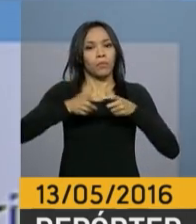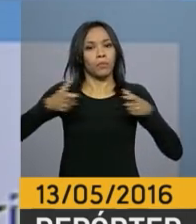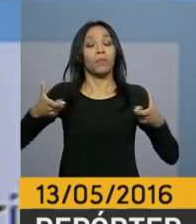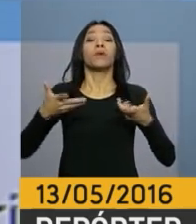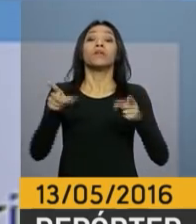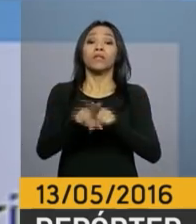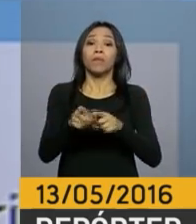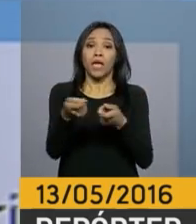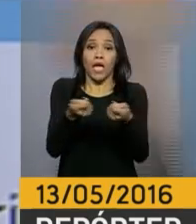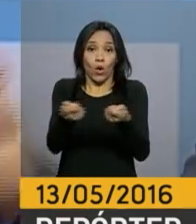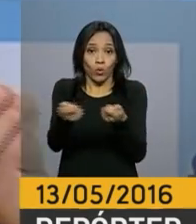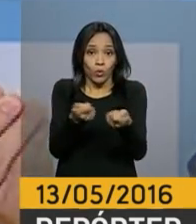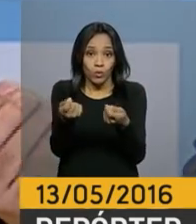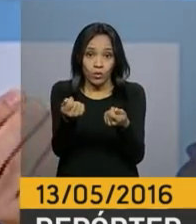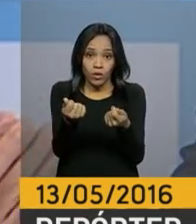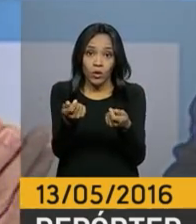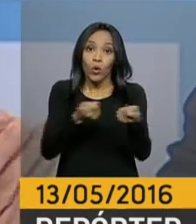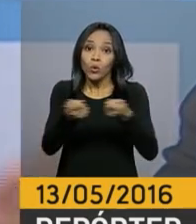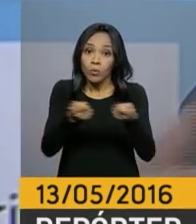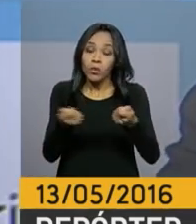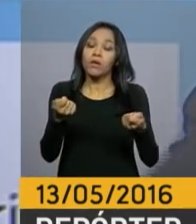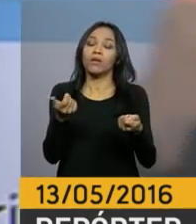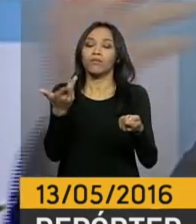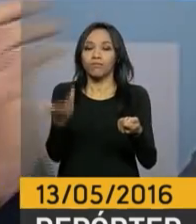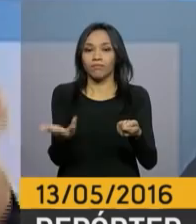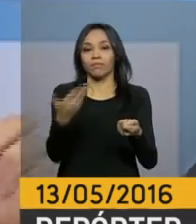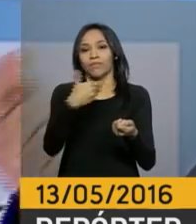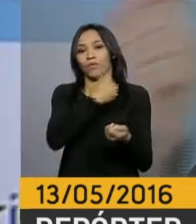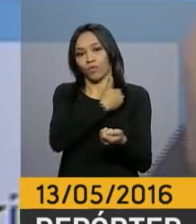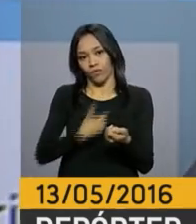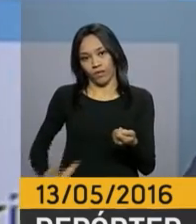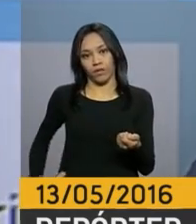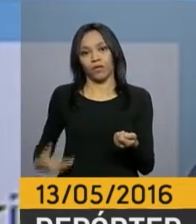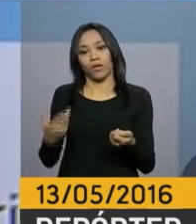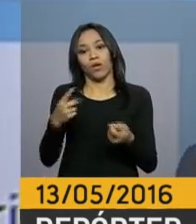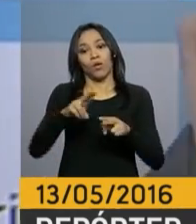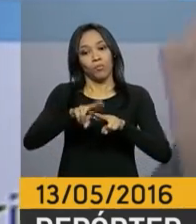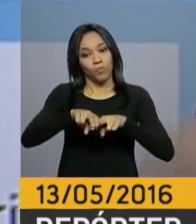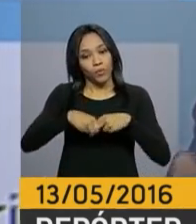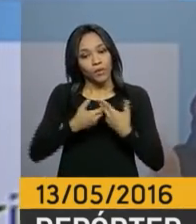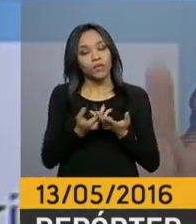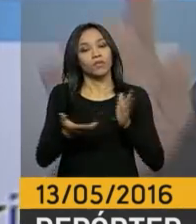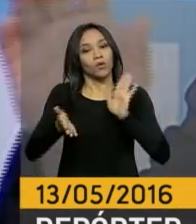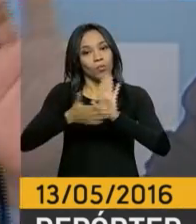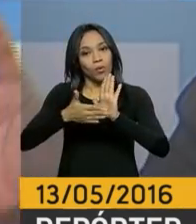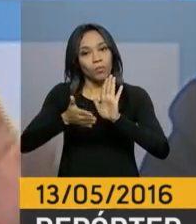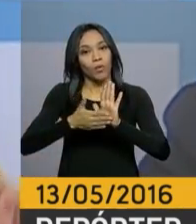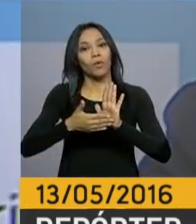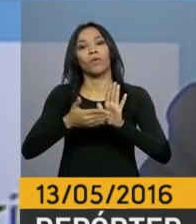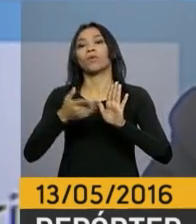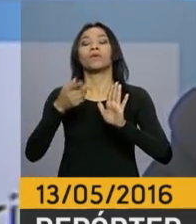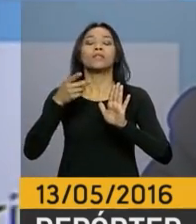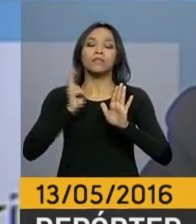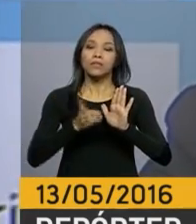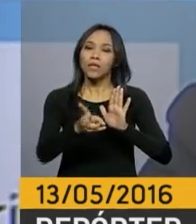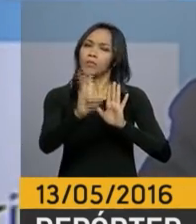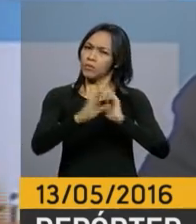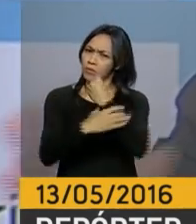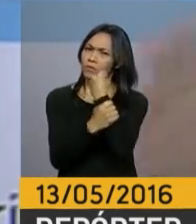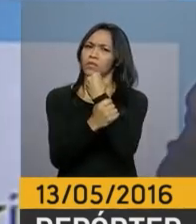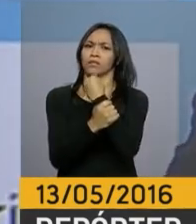públicos E isso tem muito a ver com a regulação então por isso que eu propus sem prejuízo da segurança e da Defesa do